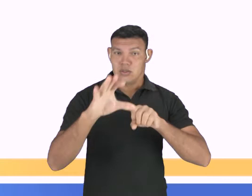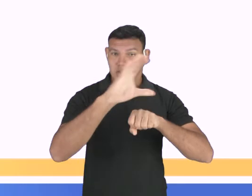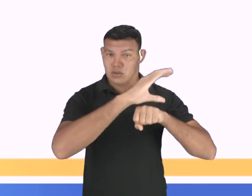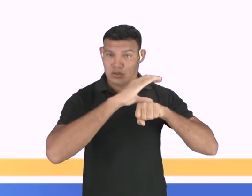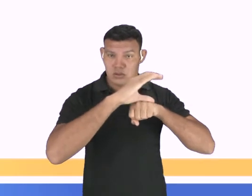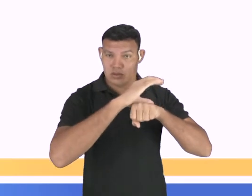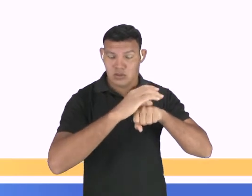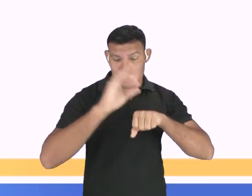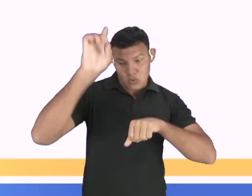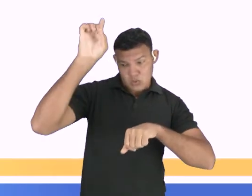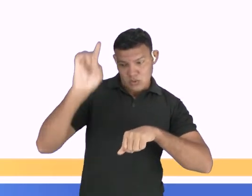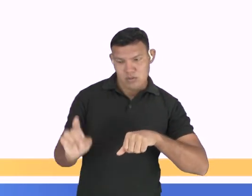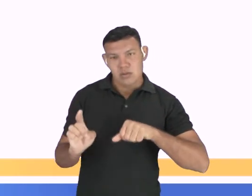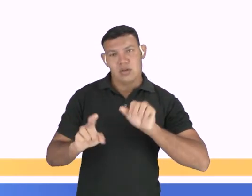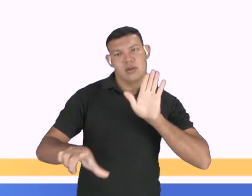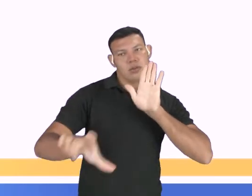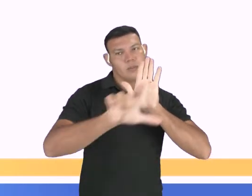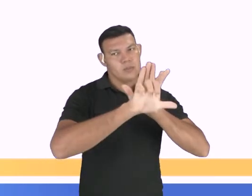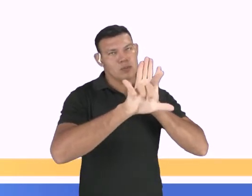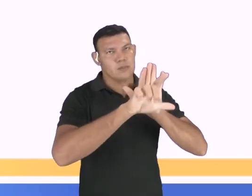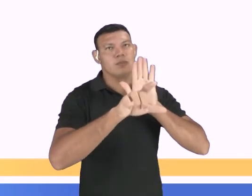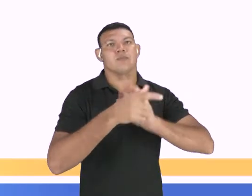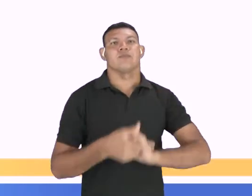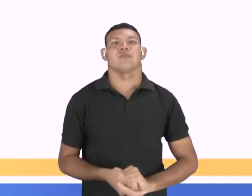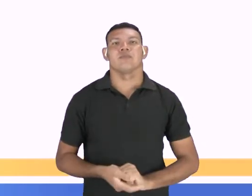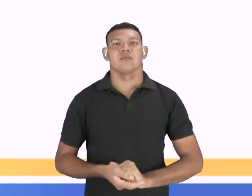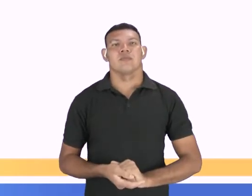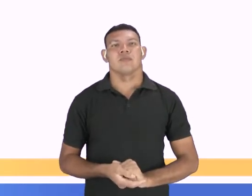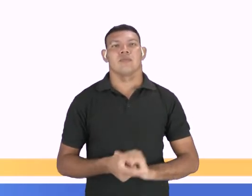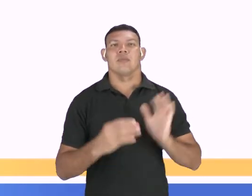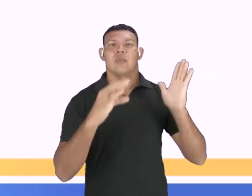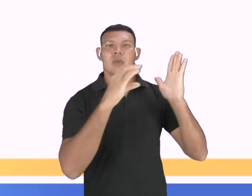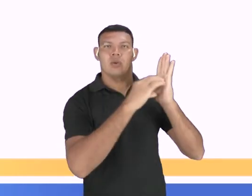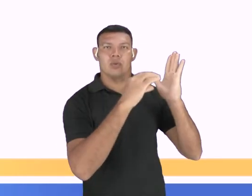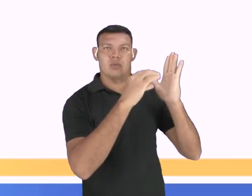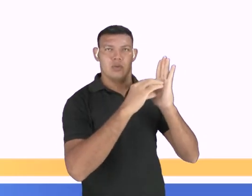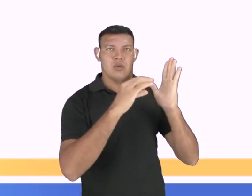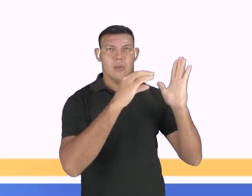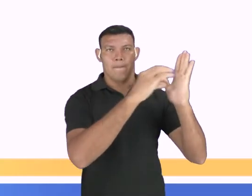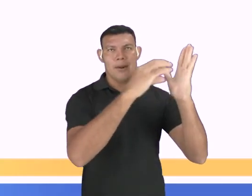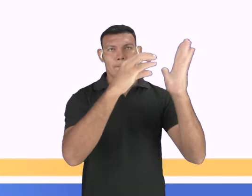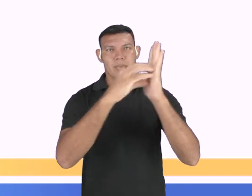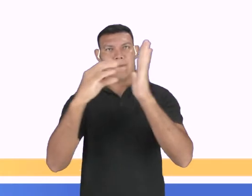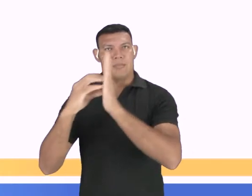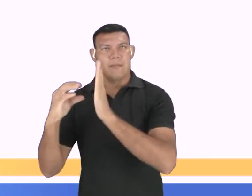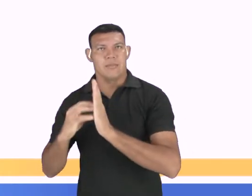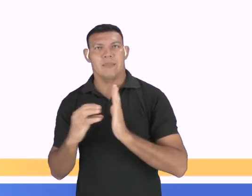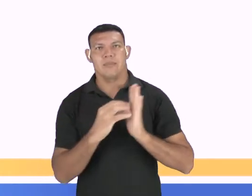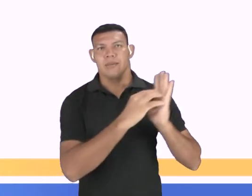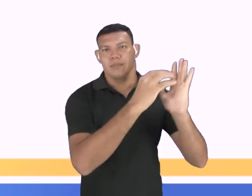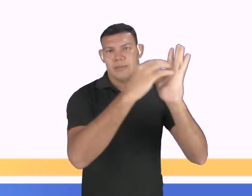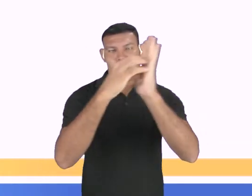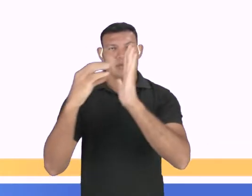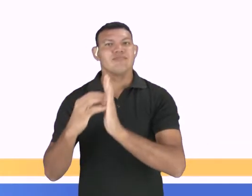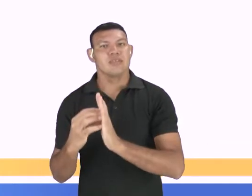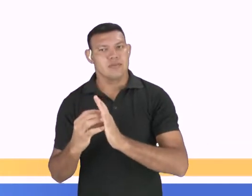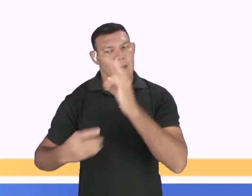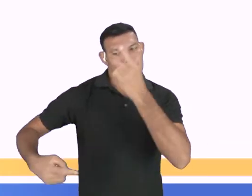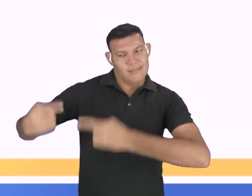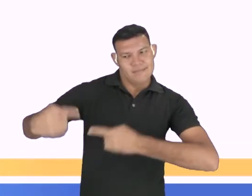e a legalidade. O pluripartidarismo, né, a existência de mais de um partido, né, de vários partidos políticos, por